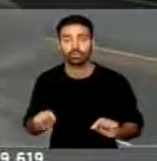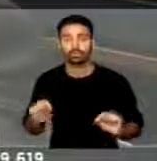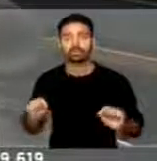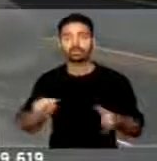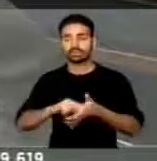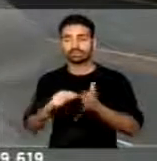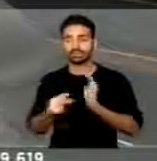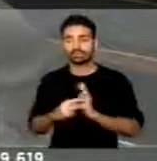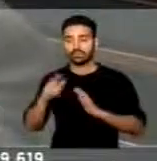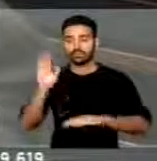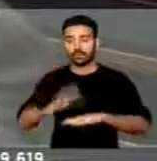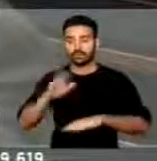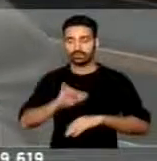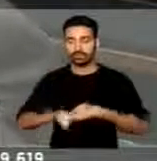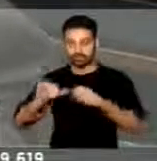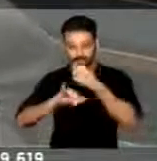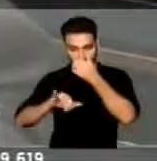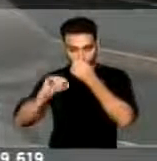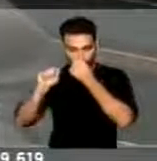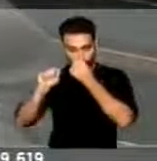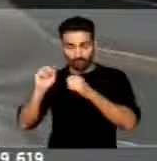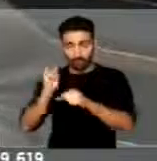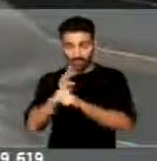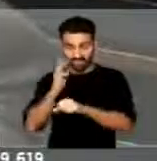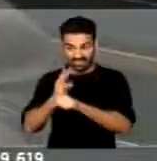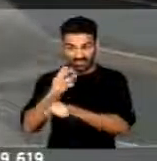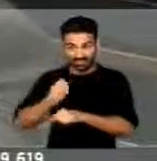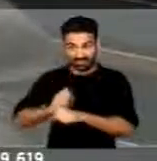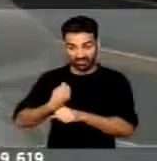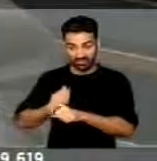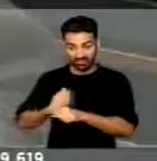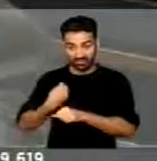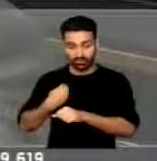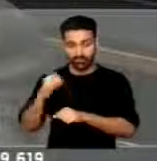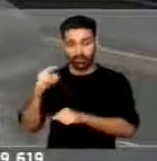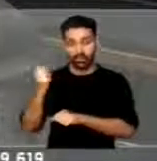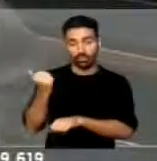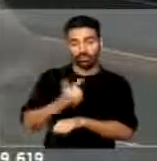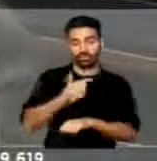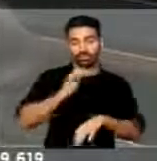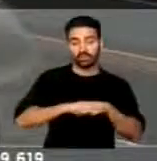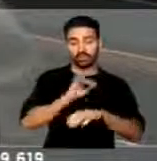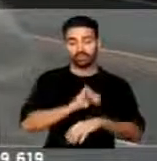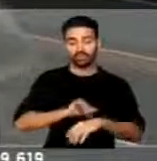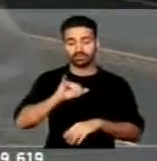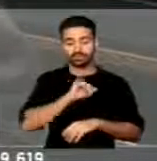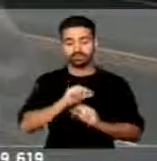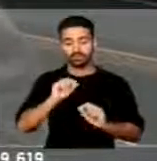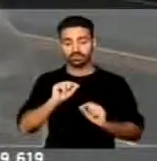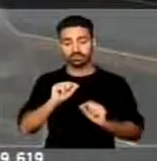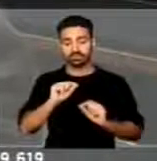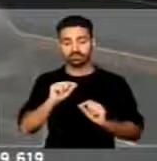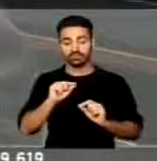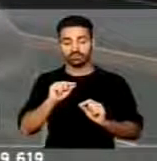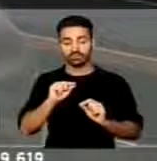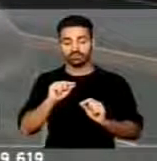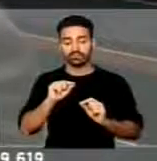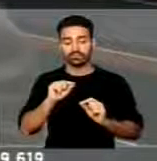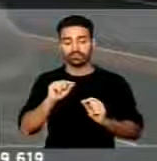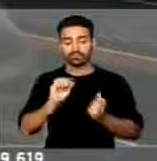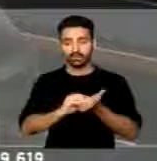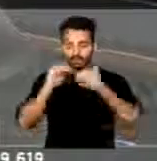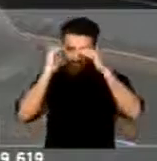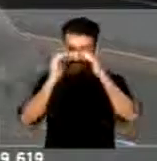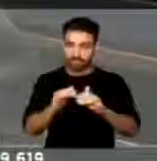importante? É ter o WhatsApp no ar ou é ter o de respeito a uma decisão do Poder Judiciário?